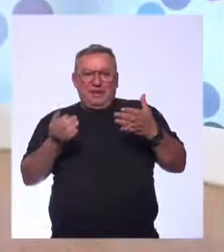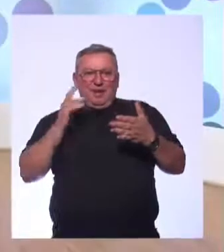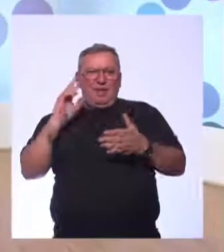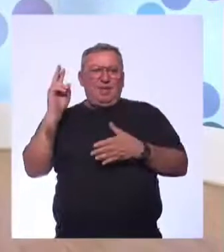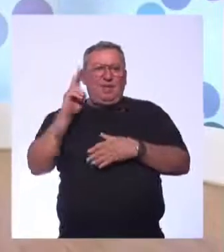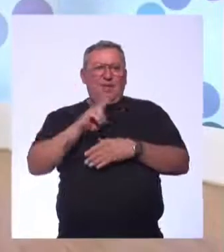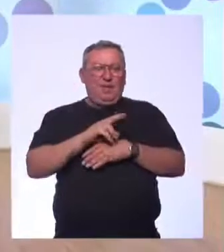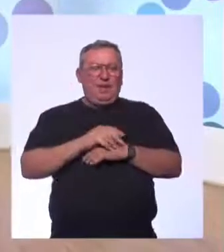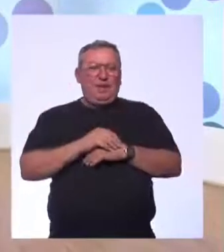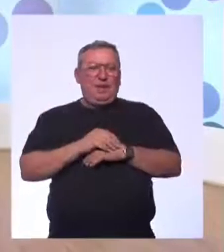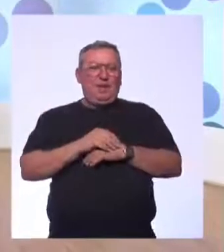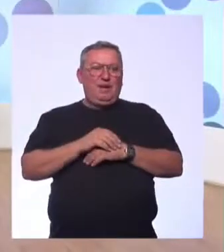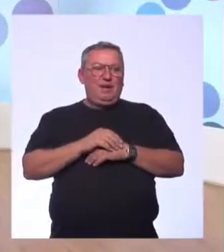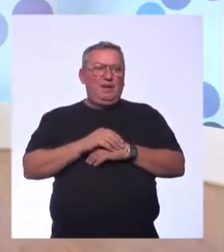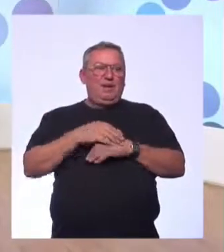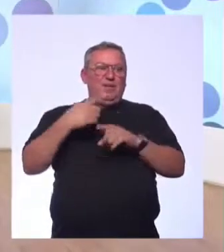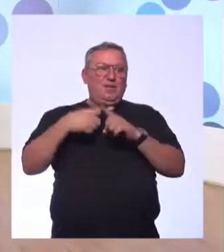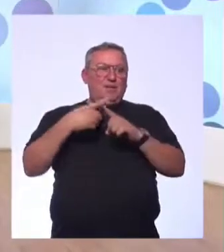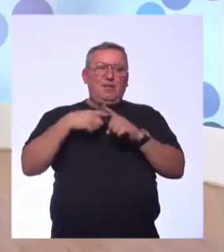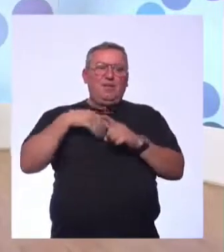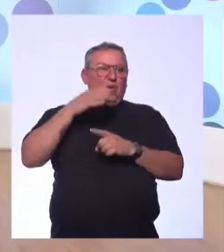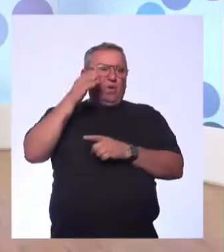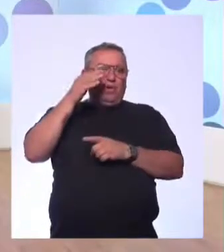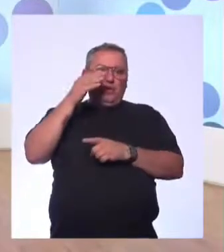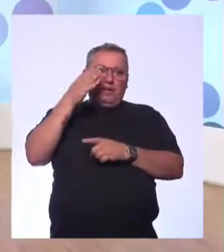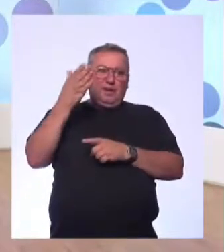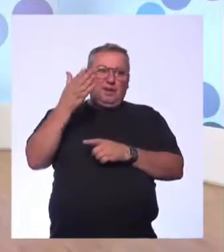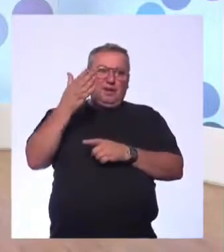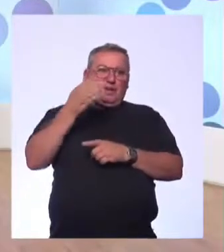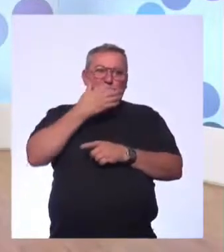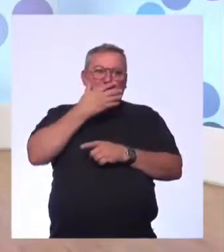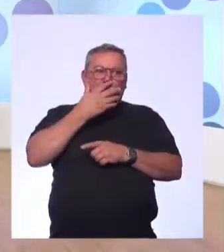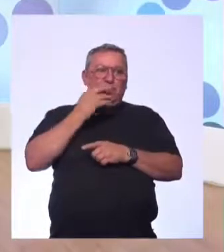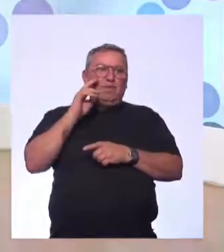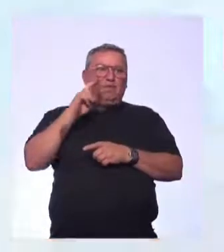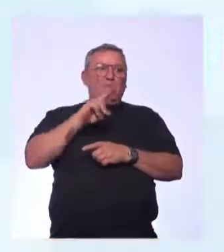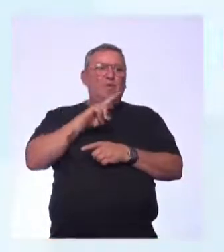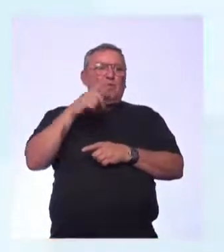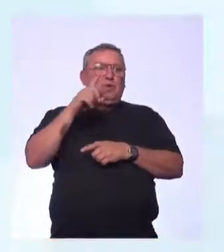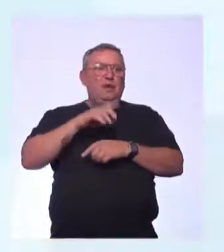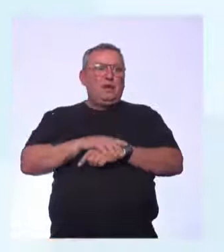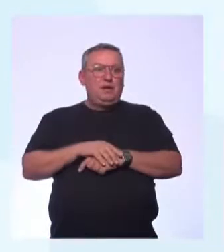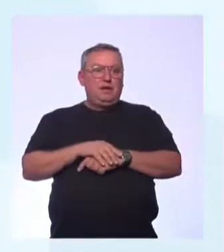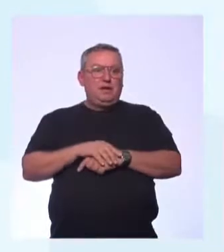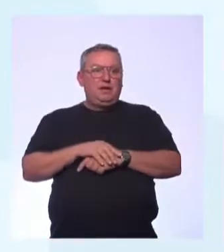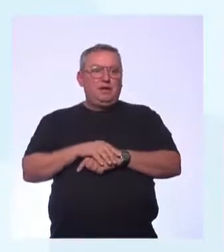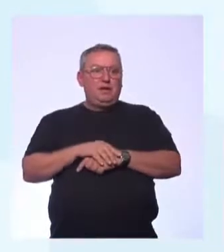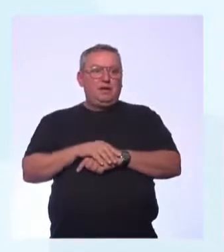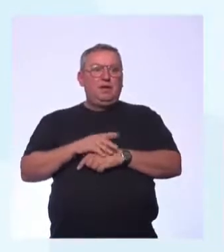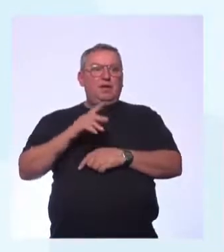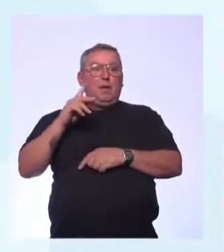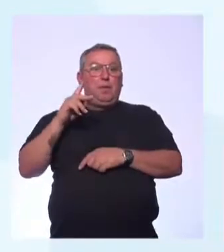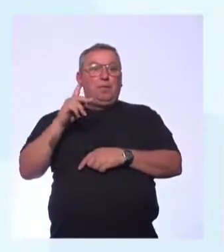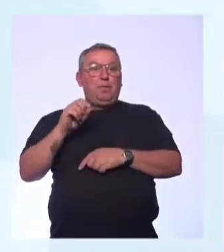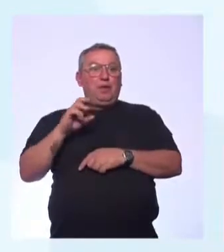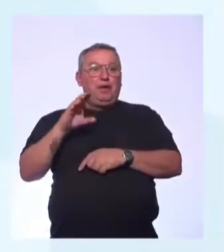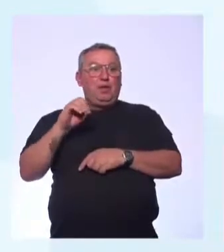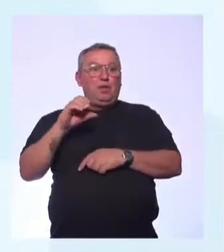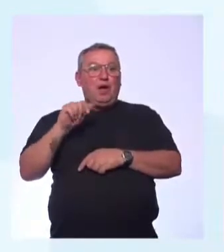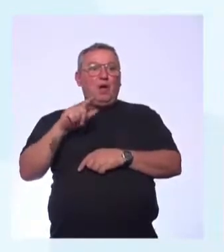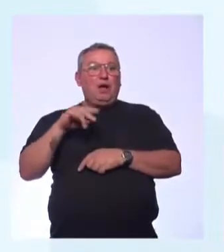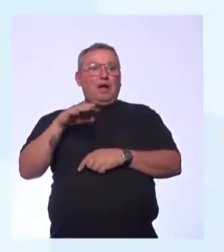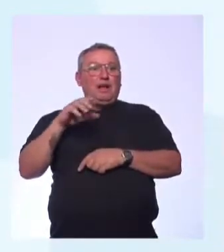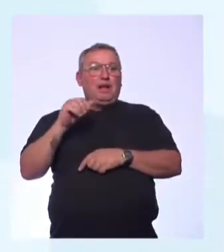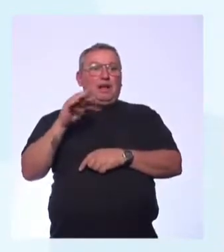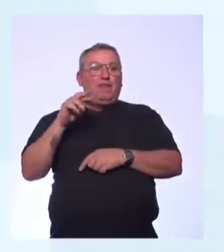colocar na tela para vocês, porque assim, é só curiosidade, gente, porque é muito grande mesmo. Olha lá. Lê pra gente, professor Carlos. Pedro